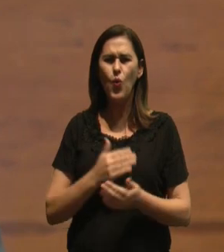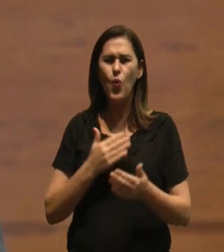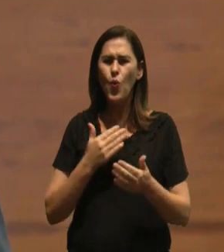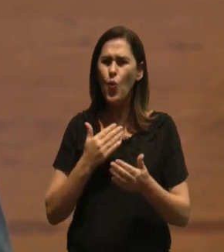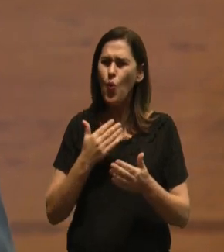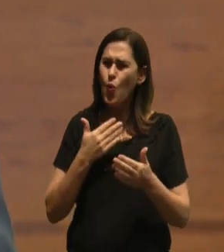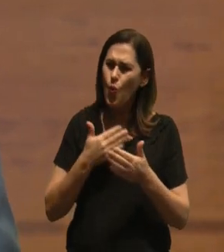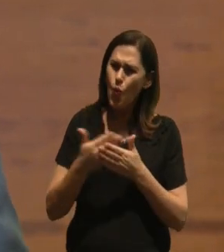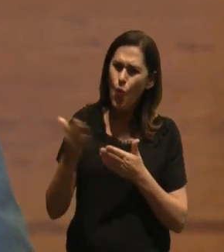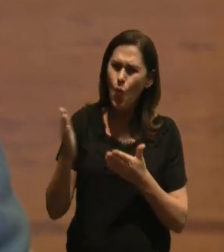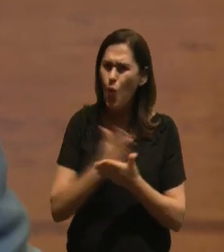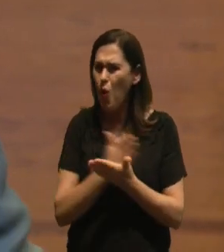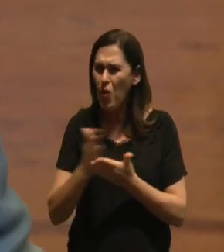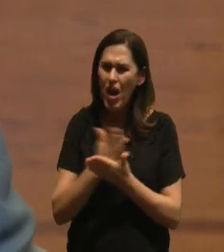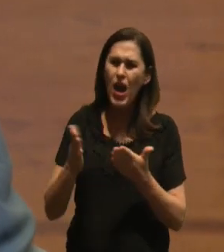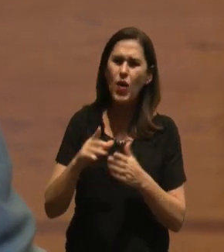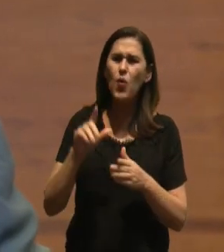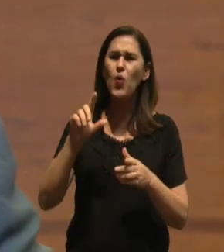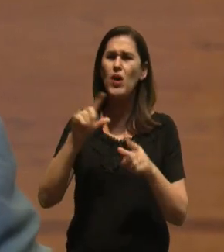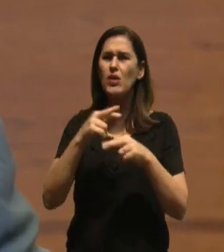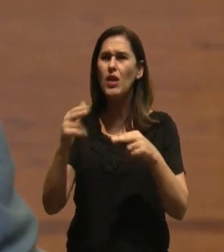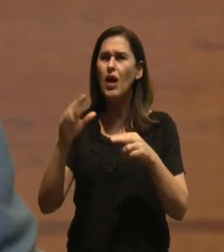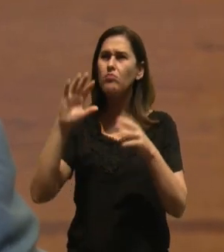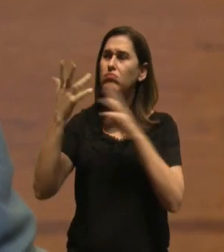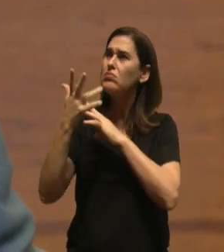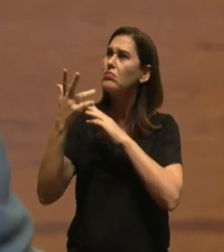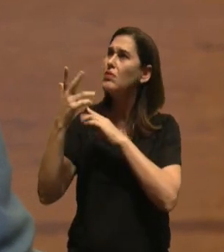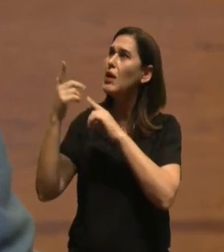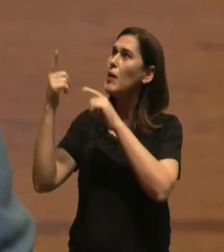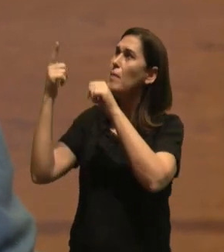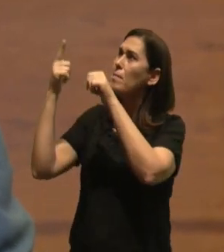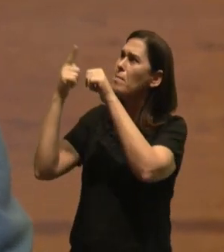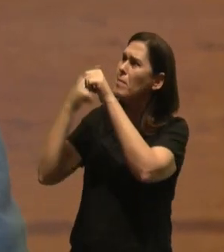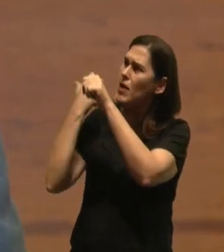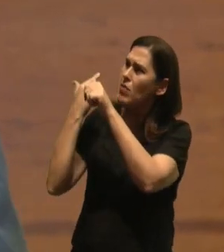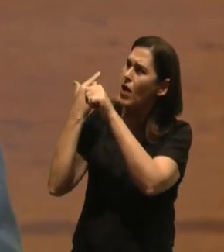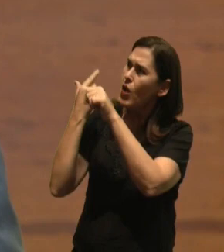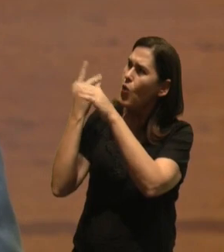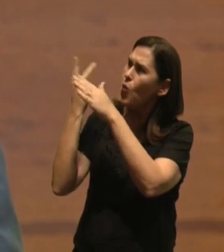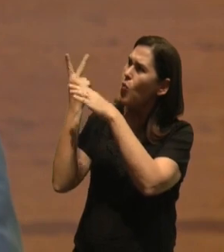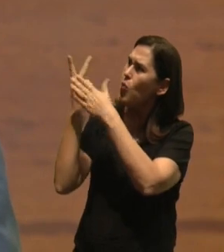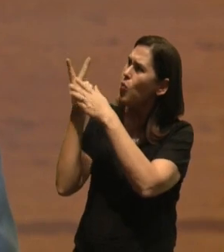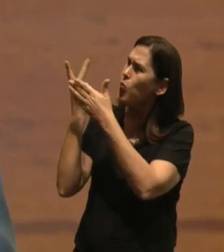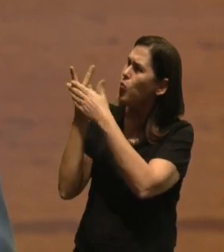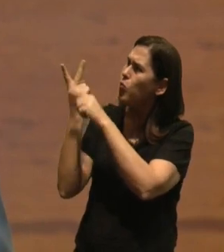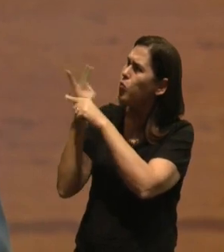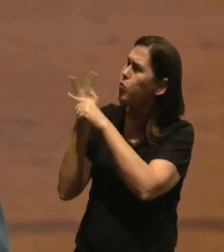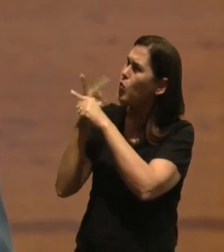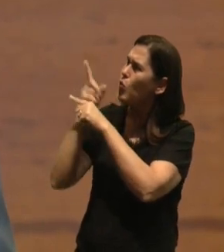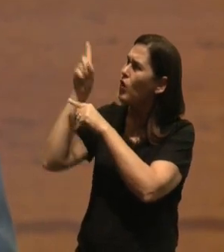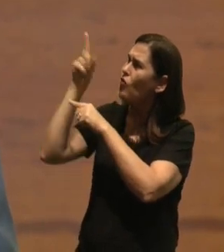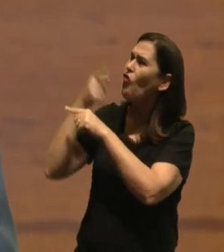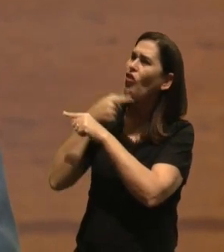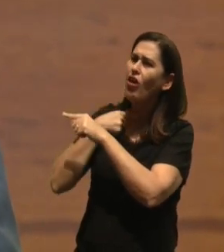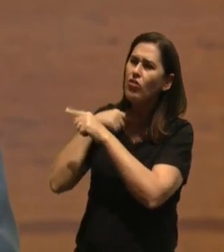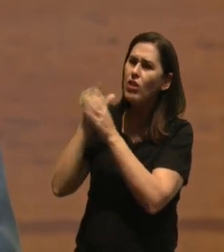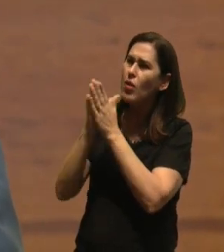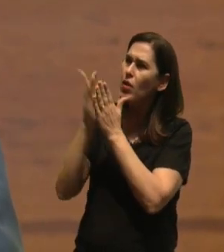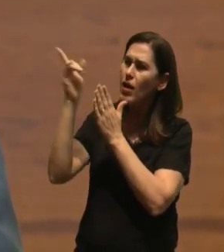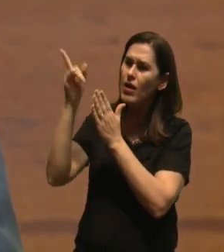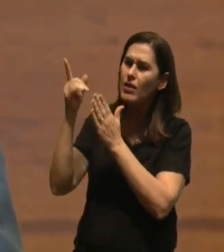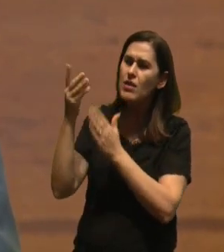para tomar, consulte primeiro a palavra do Senhor. Que nessa experiência de